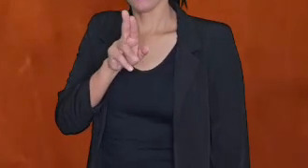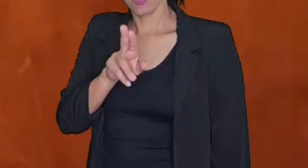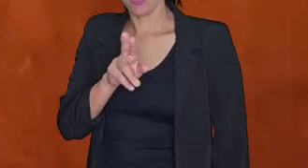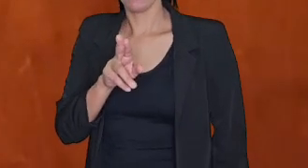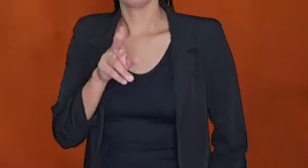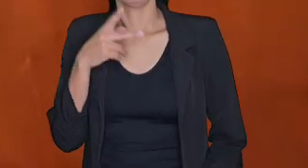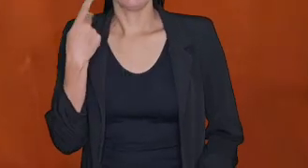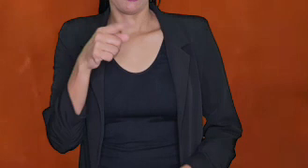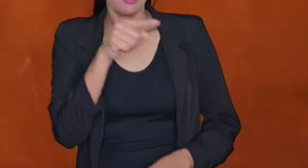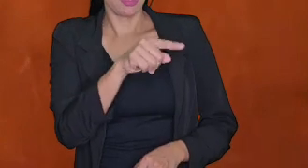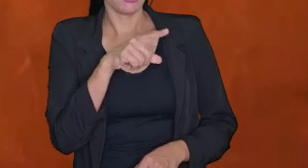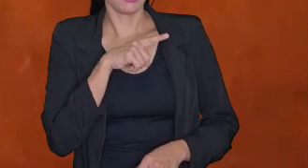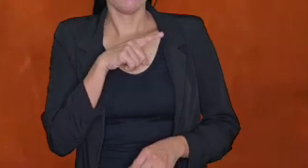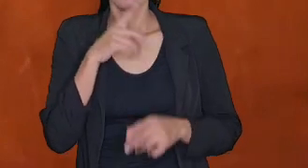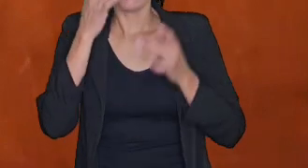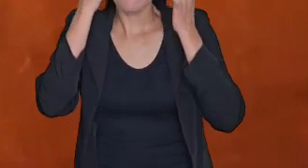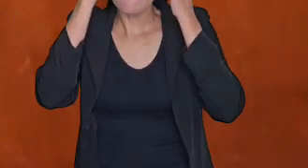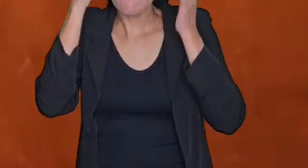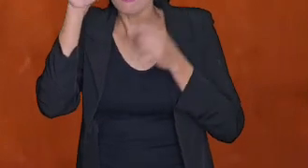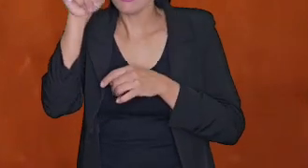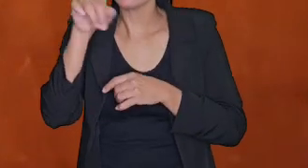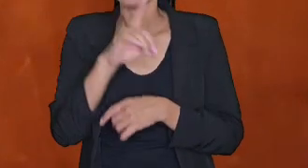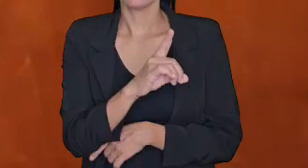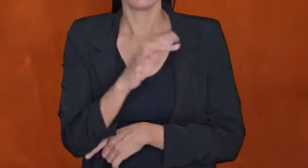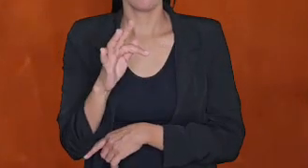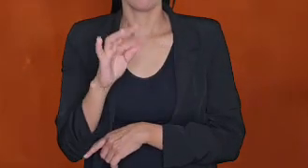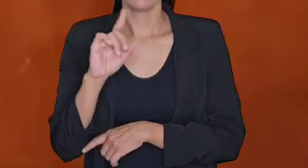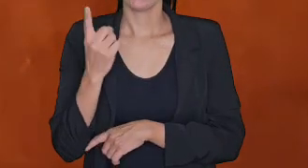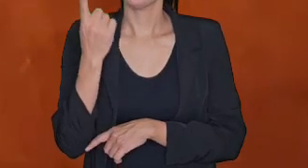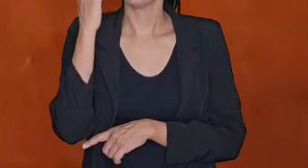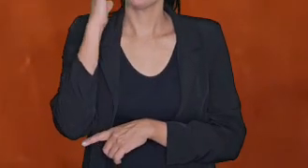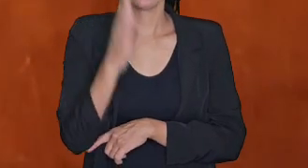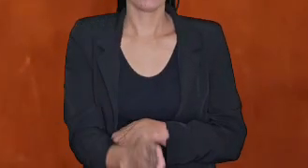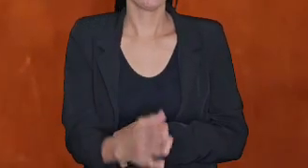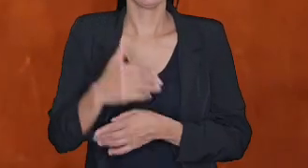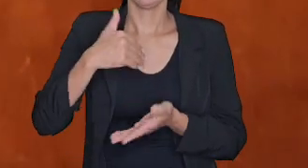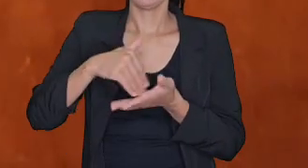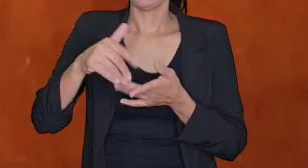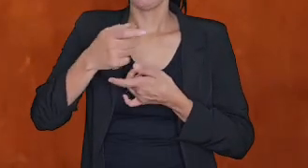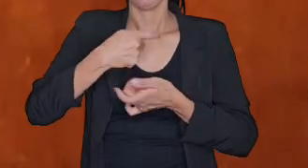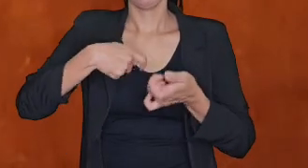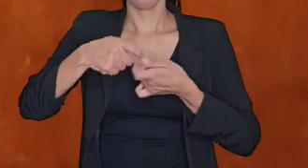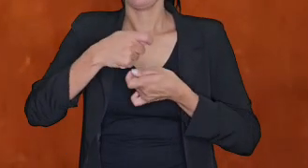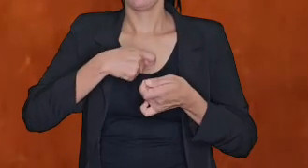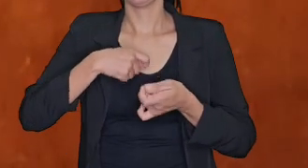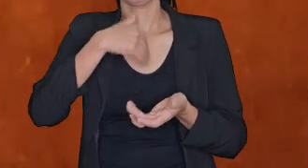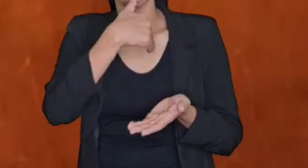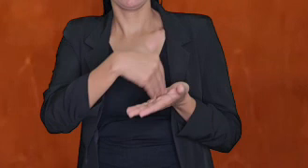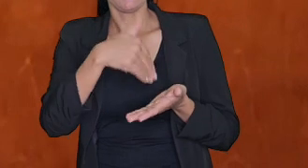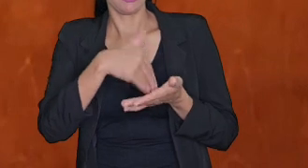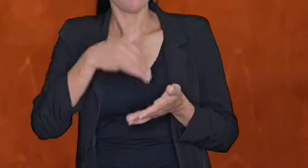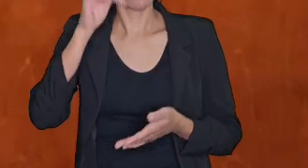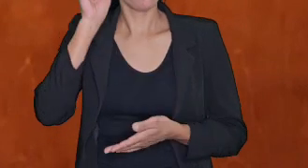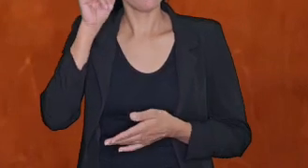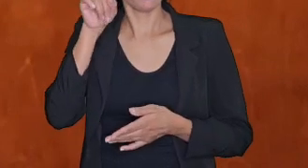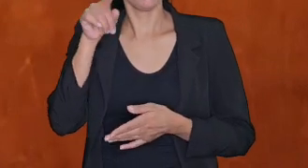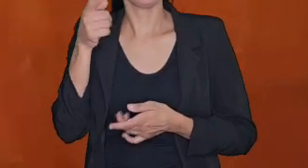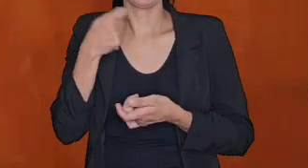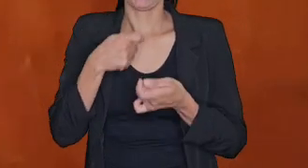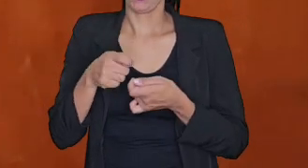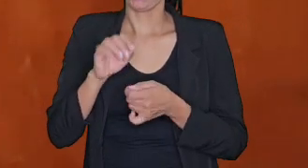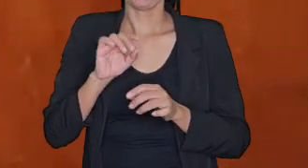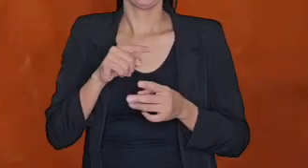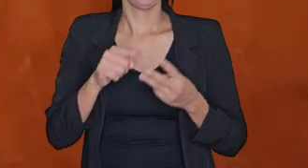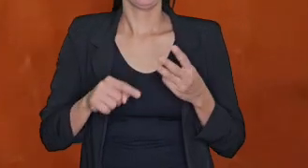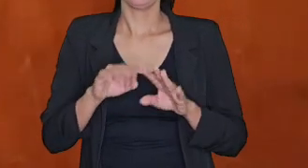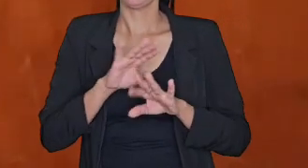referência do IPTU, para fins de ITBI/ITCD. Fica muito fácil no DF, porque é um só tempo, Secretaria de